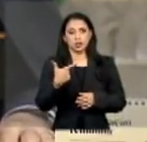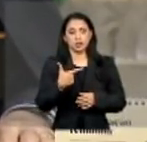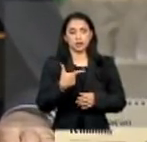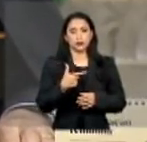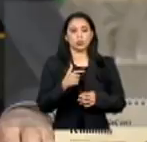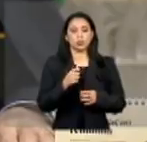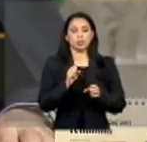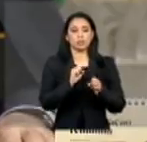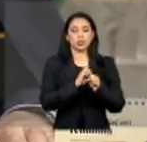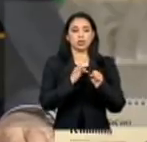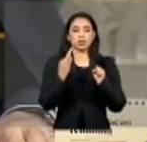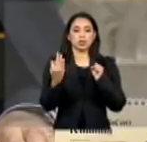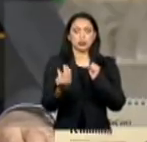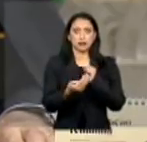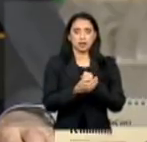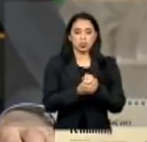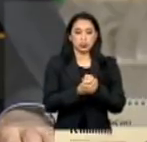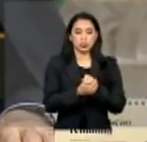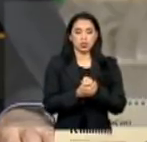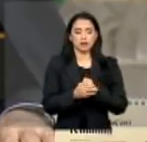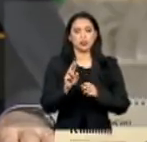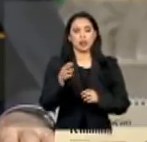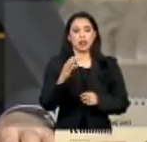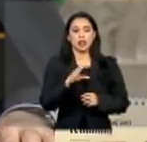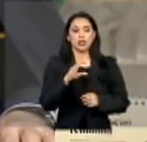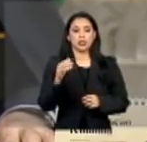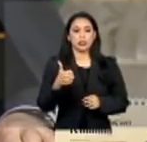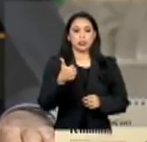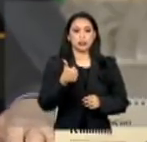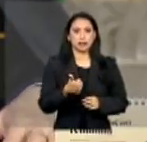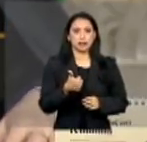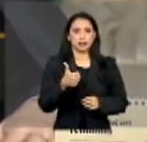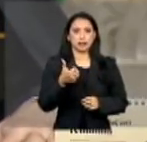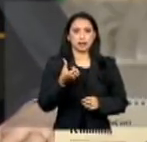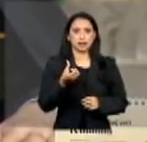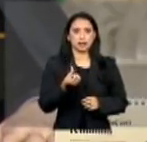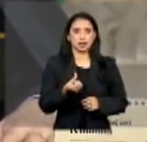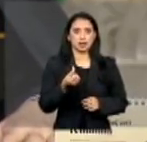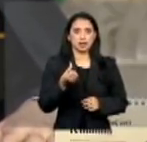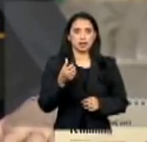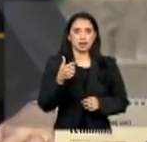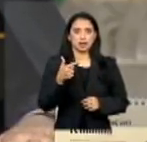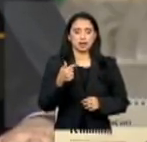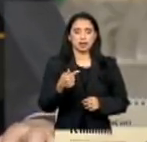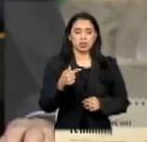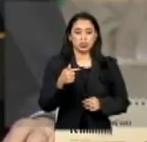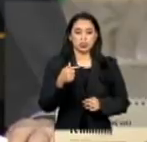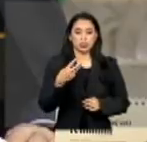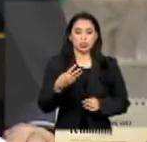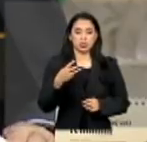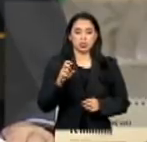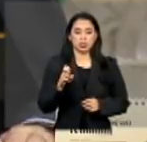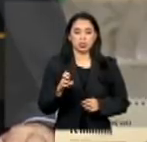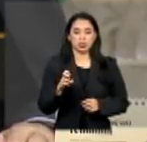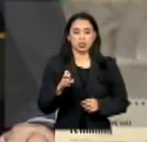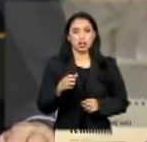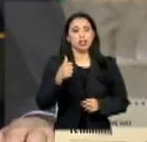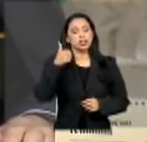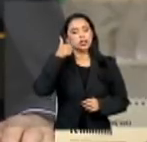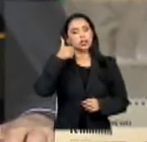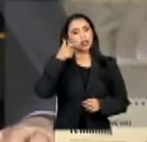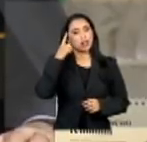julgamento do hc de número 157 627 que ocorreu em 27 de agosto